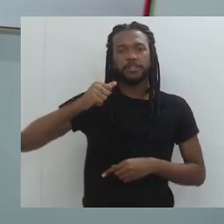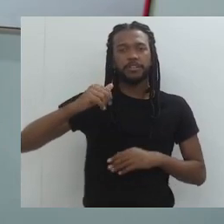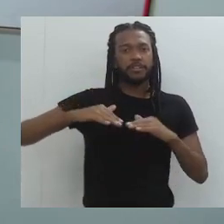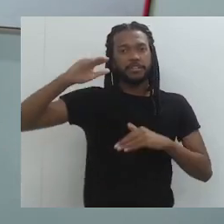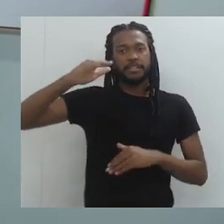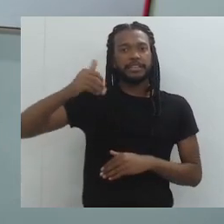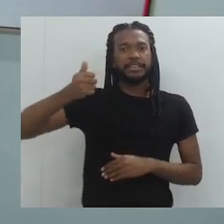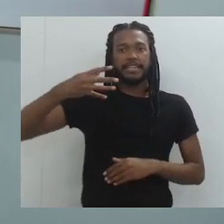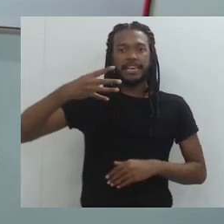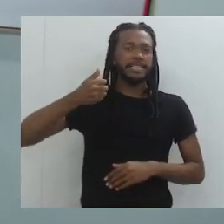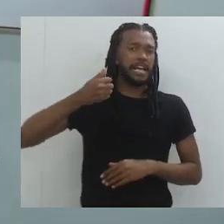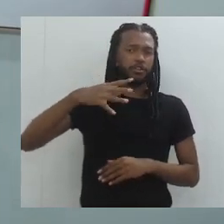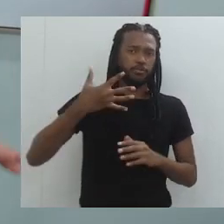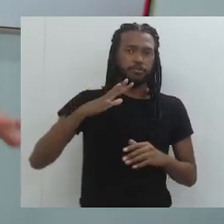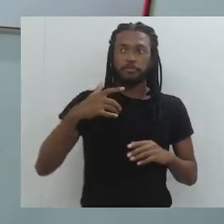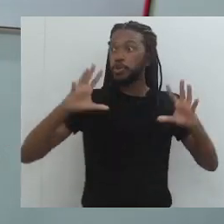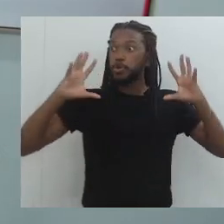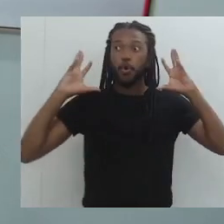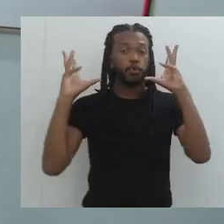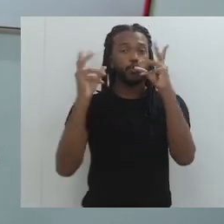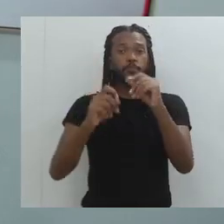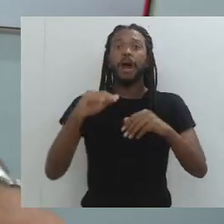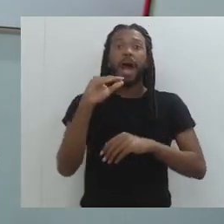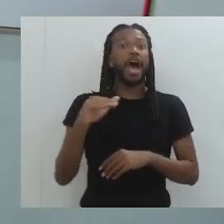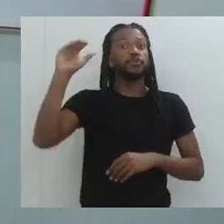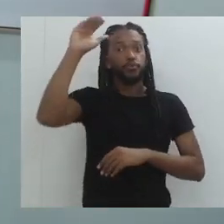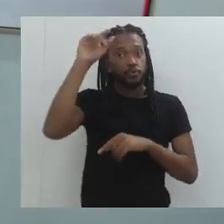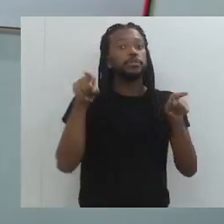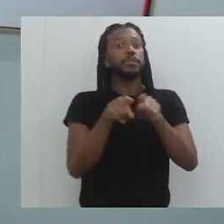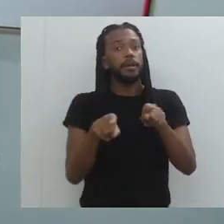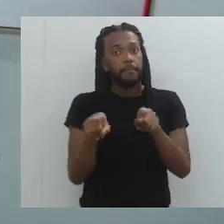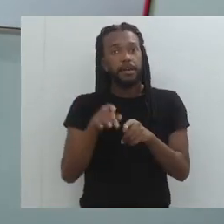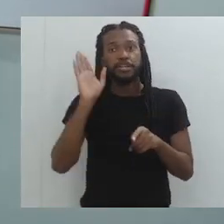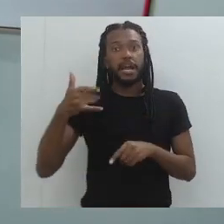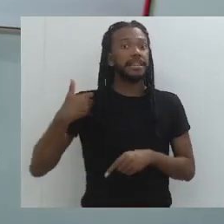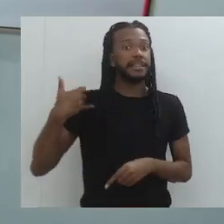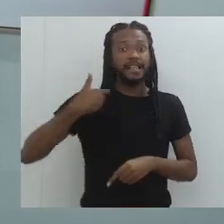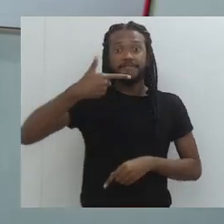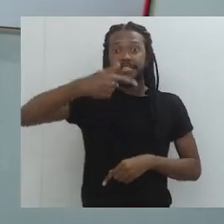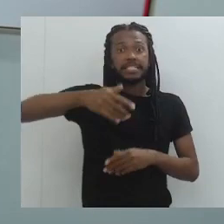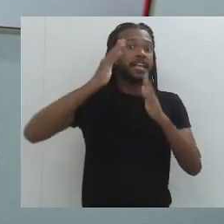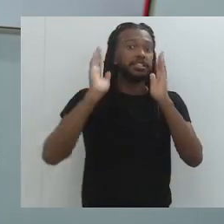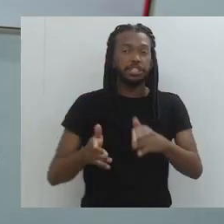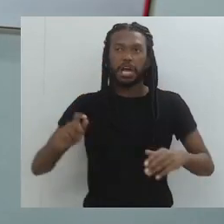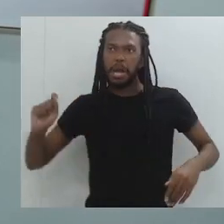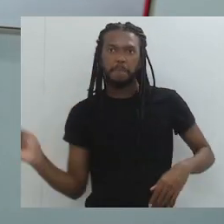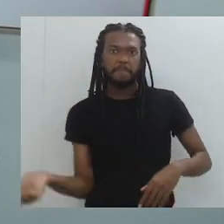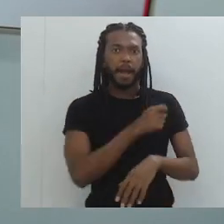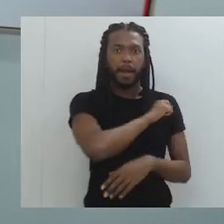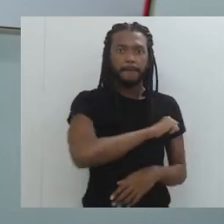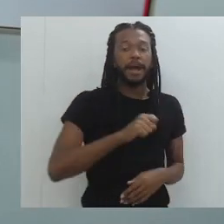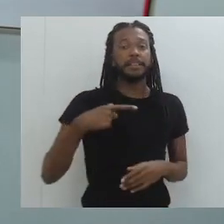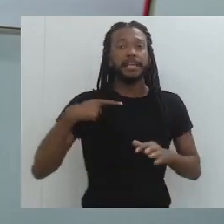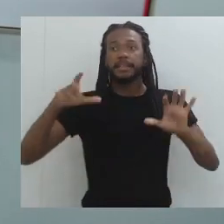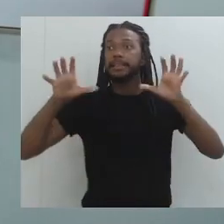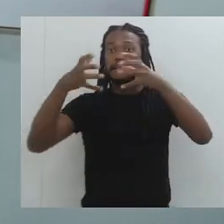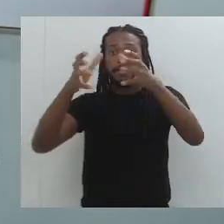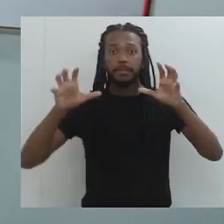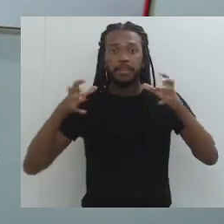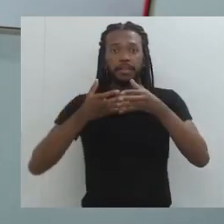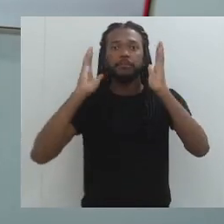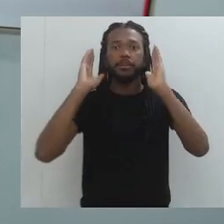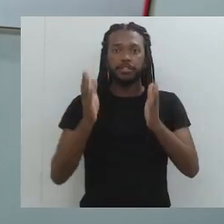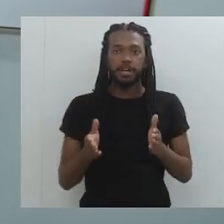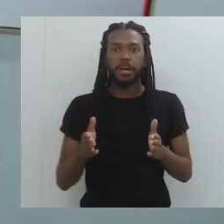14. Mas aí jogava todo mundo da rua, os adultos de 27 anos. E aí a gente fazia vários times. E aí